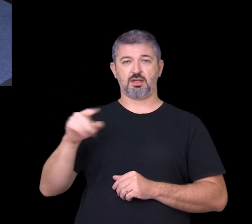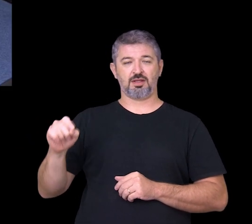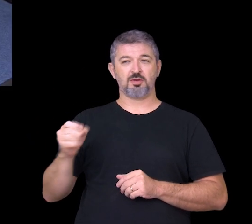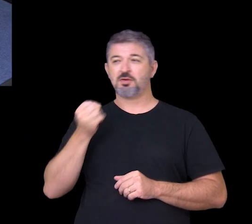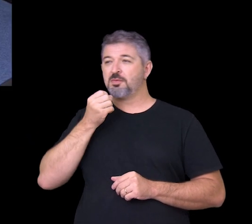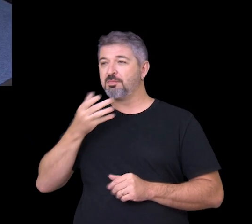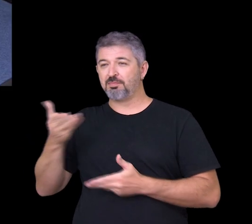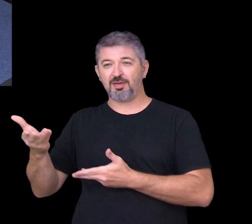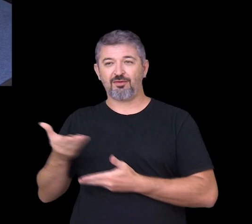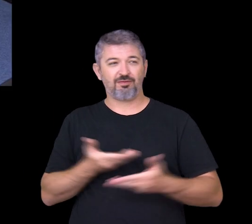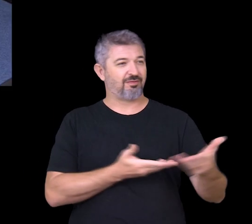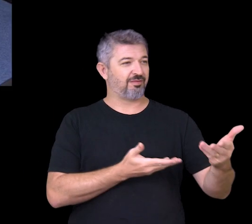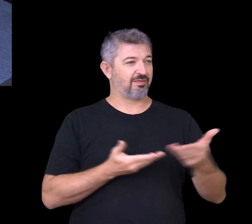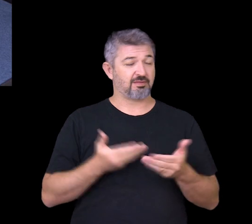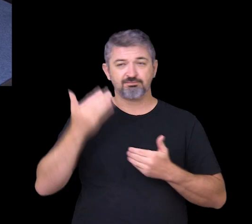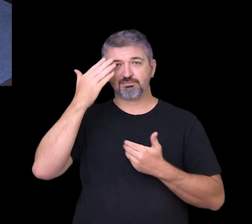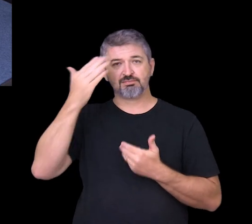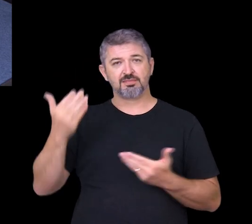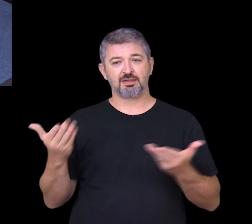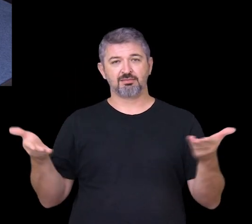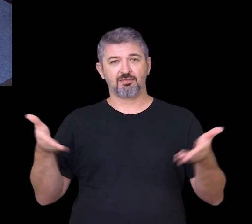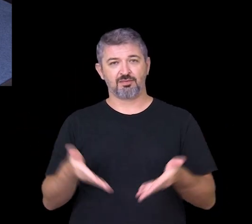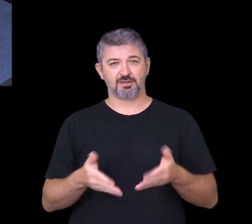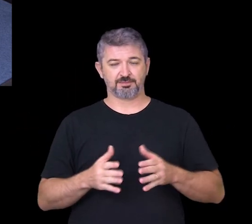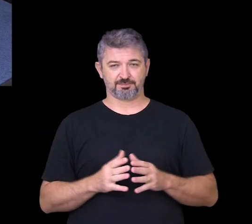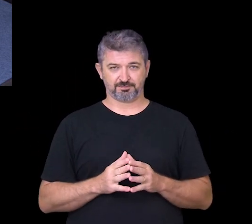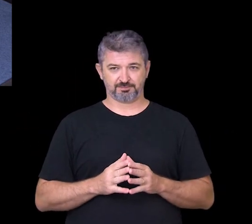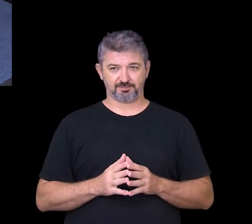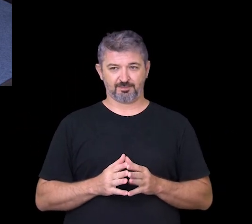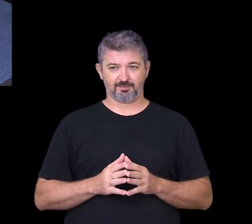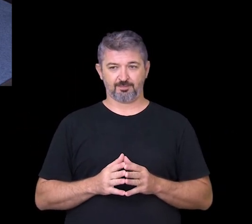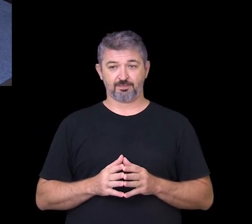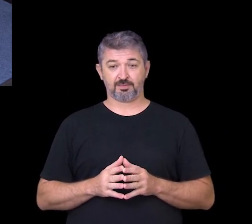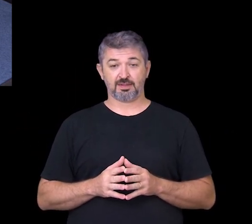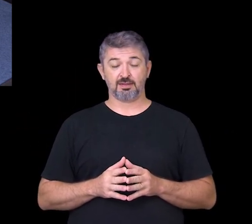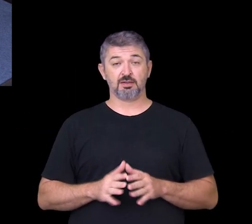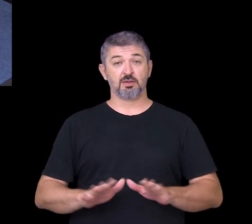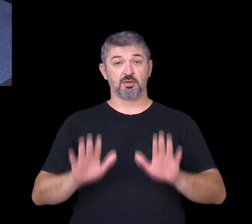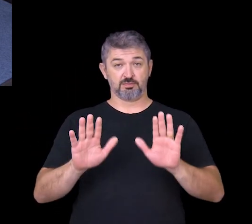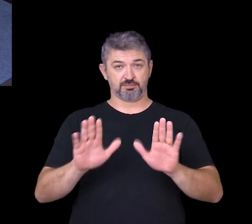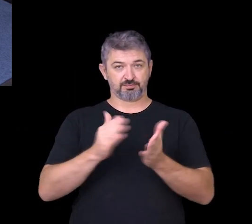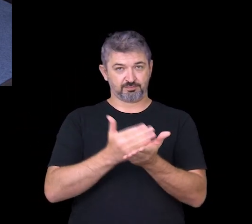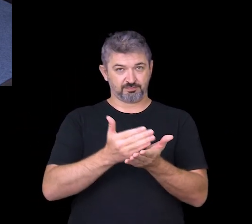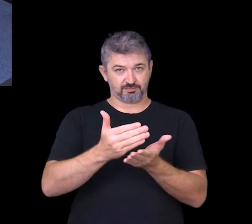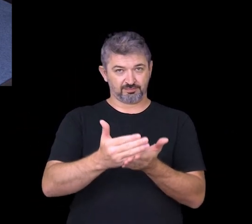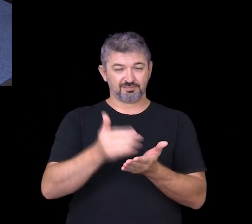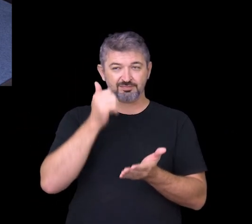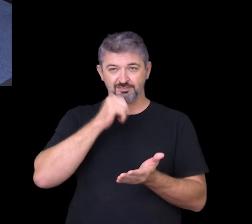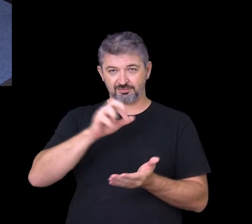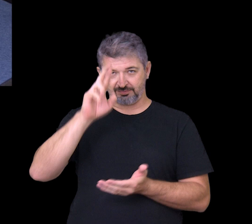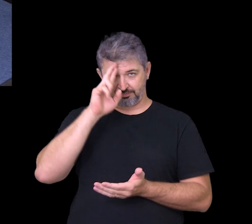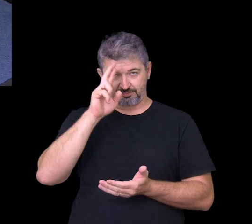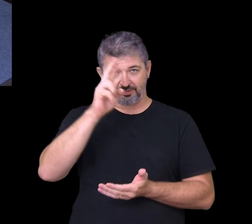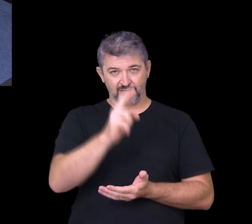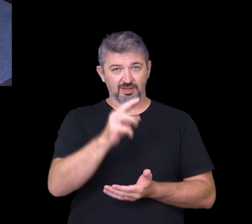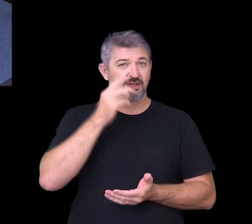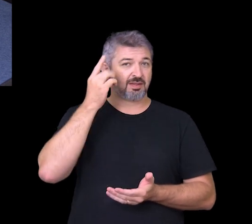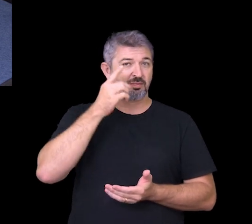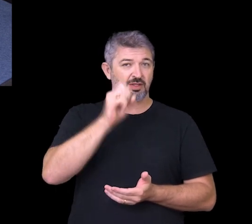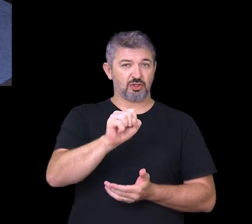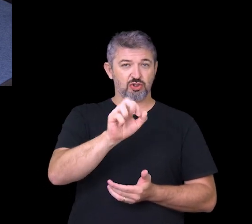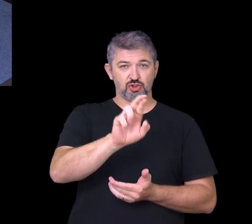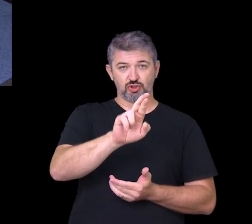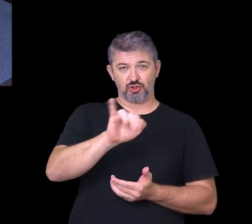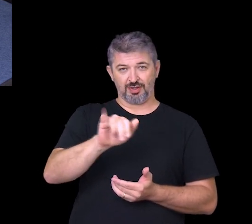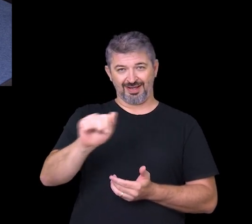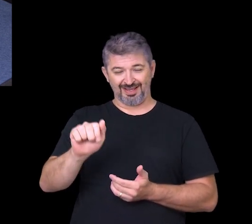Muito bem-vindas, muito obrigada por atender ao nosso convite. Bom, eu gostaria de começar com a senhora,